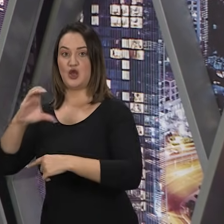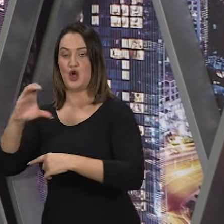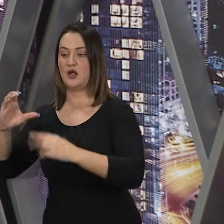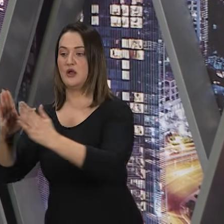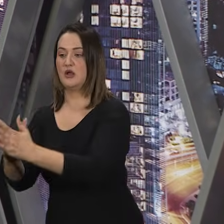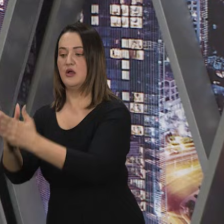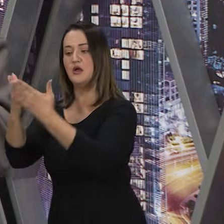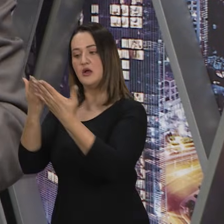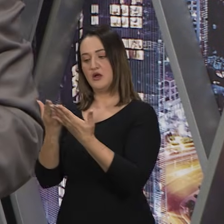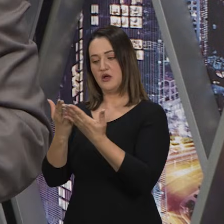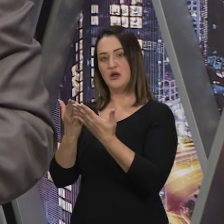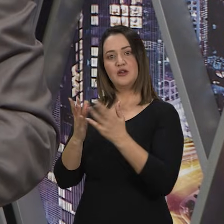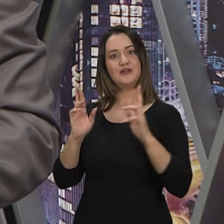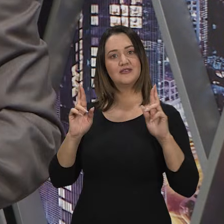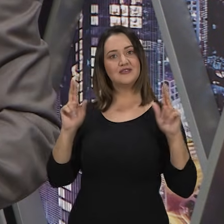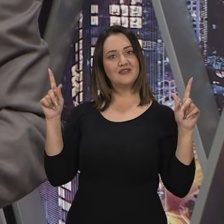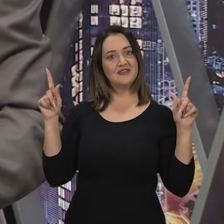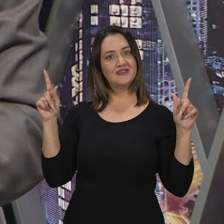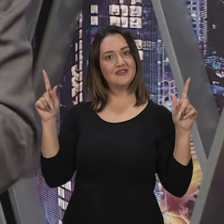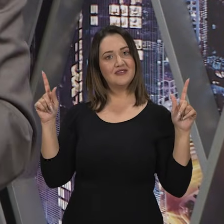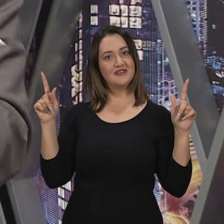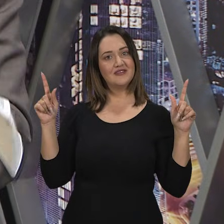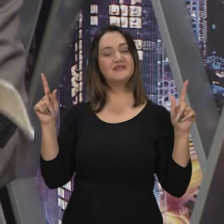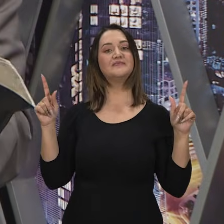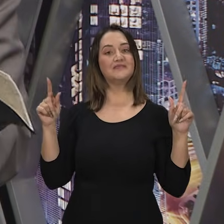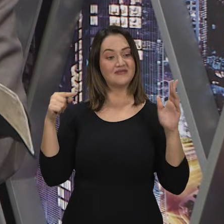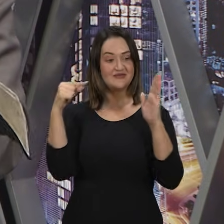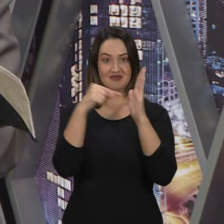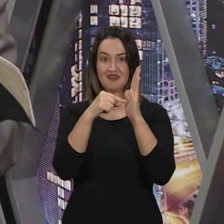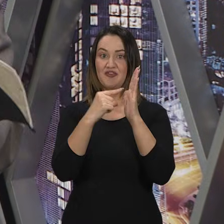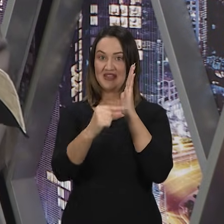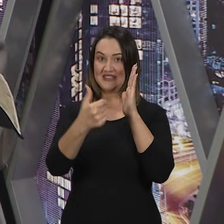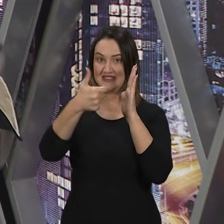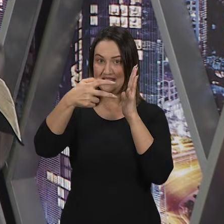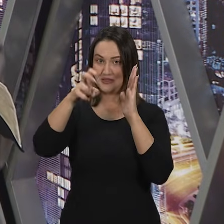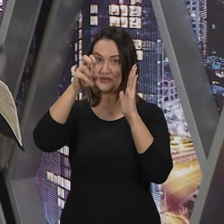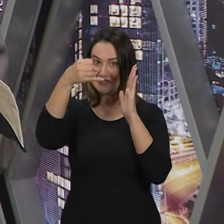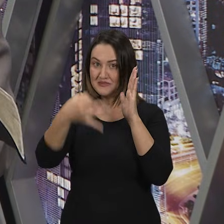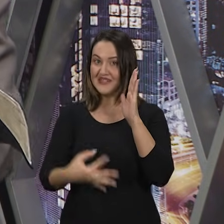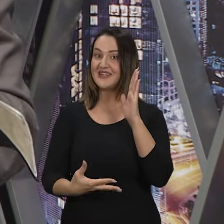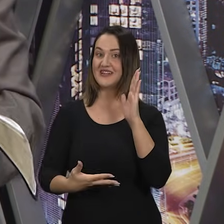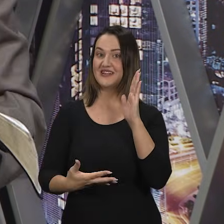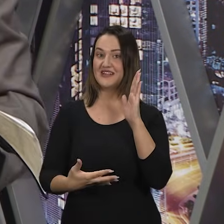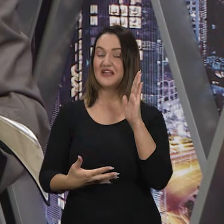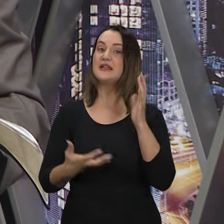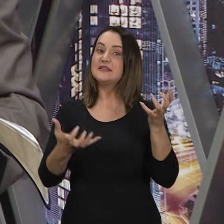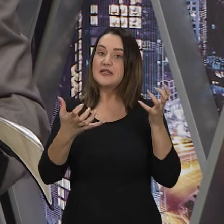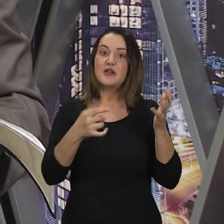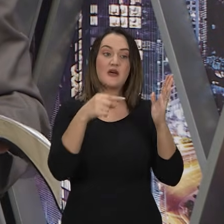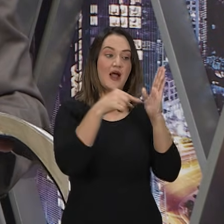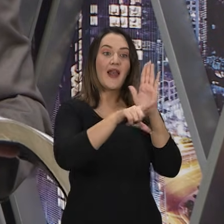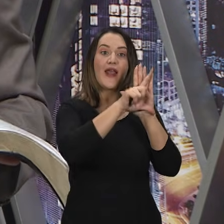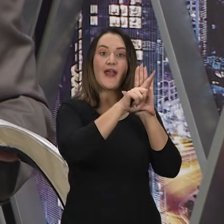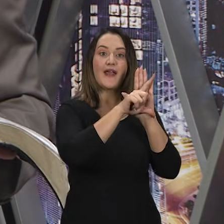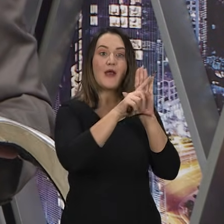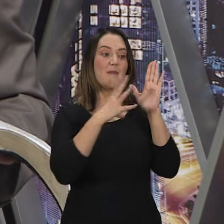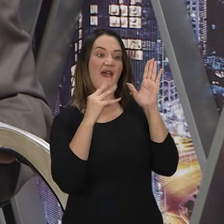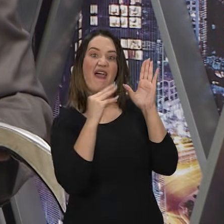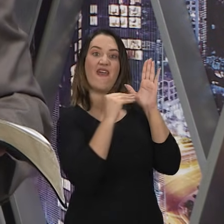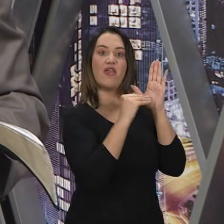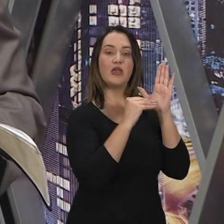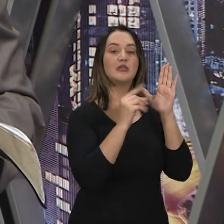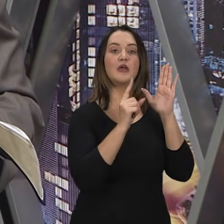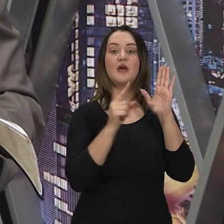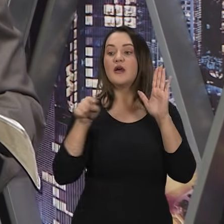romano, você vai ver a diferença. Você vai ver exatamente o cumprimento dessa profecia aqui. Eles mudaram realmente os tempos, ou seja,